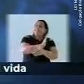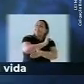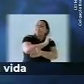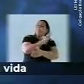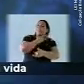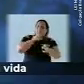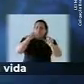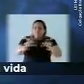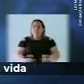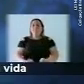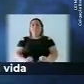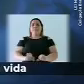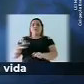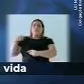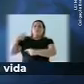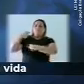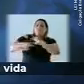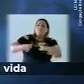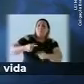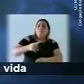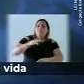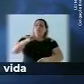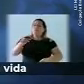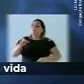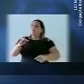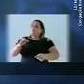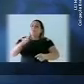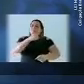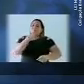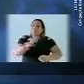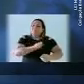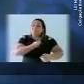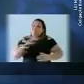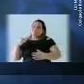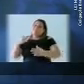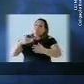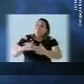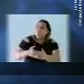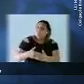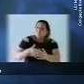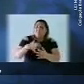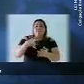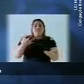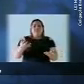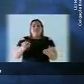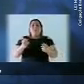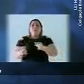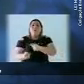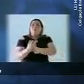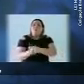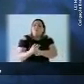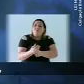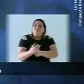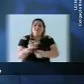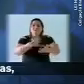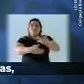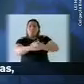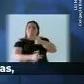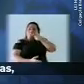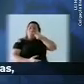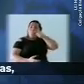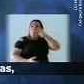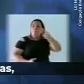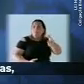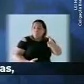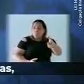quebrado e que a herança deixada pelo PT atinge a sua vida, de um jeito ou de outro. O modelo corrupto de barganha política,